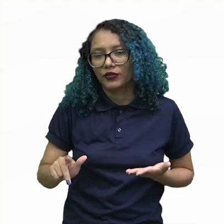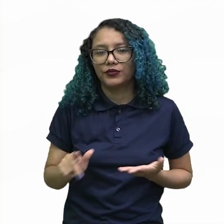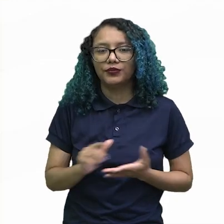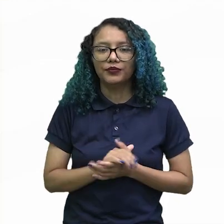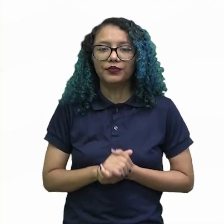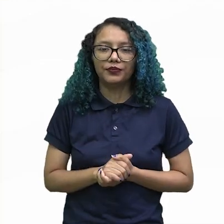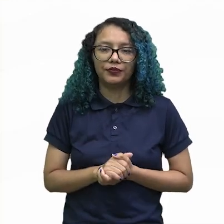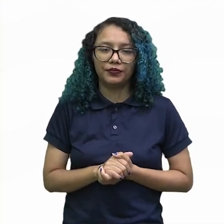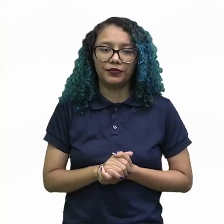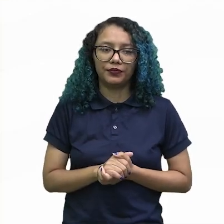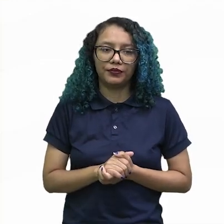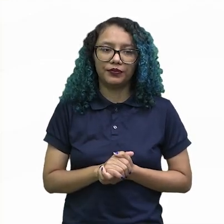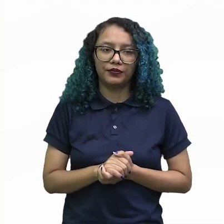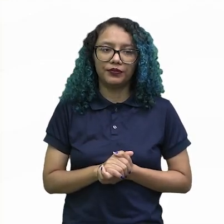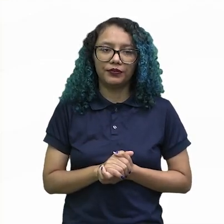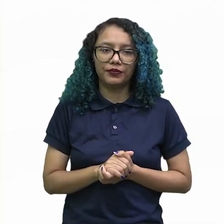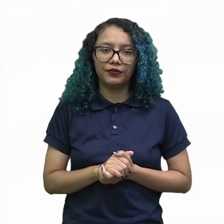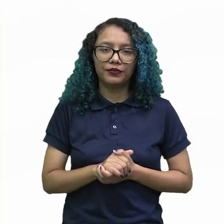tá?